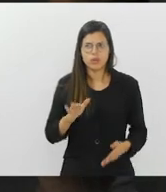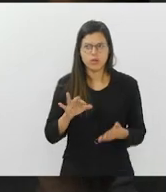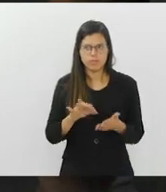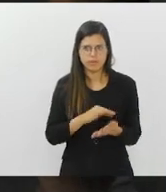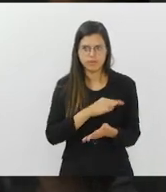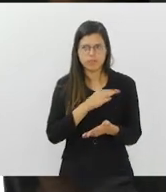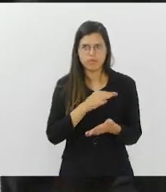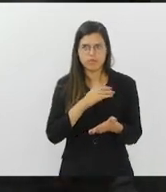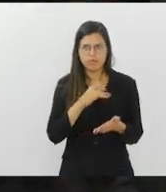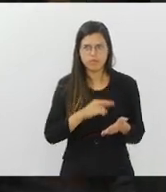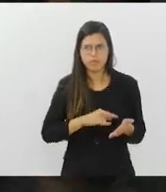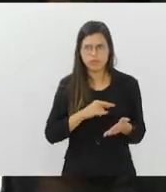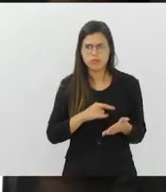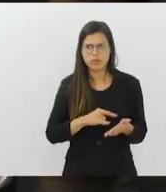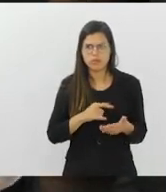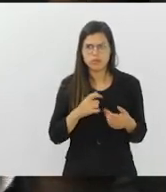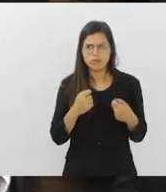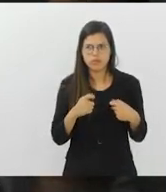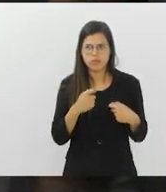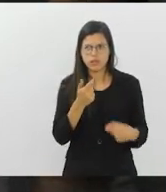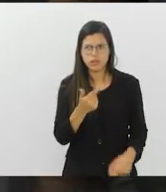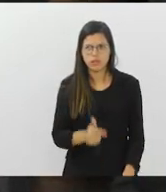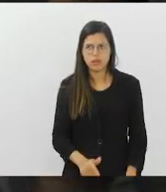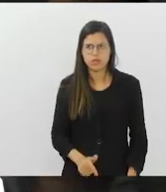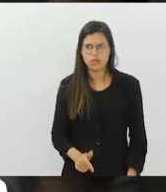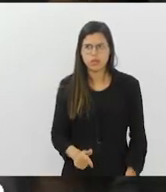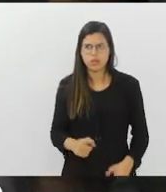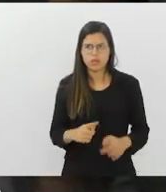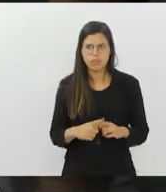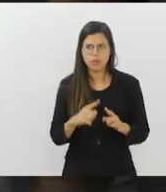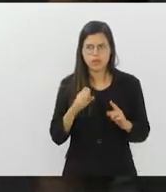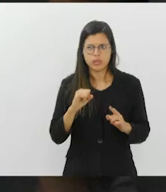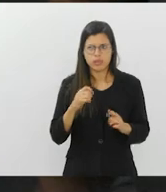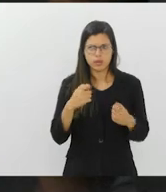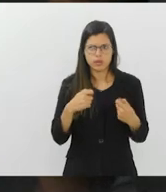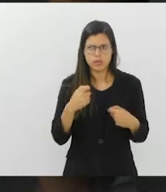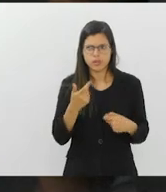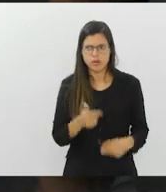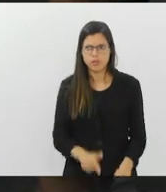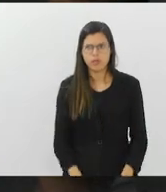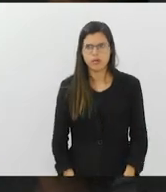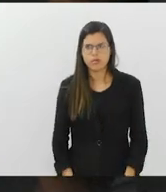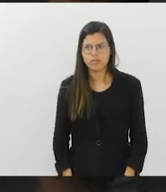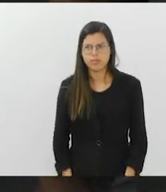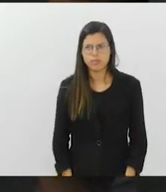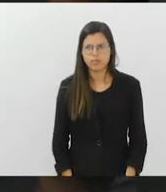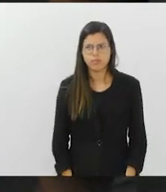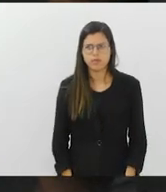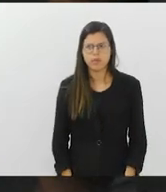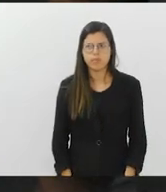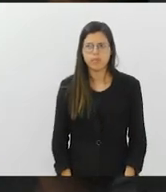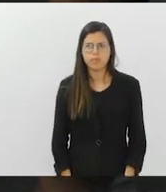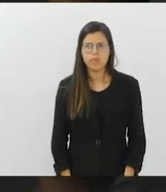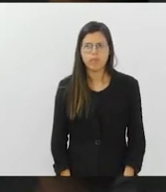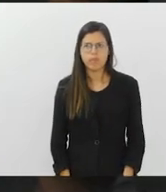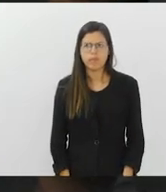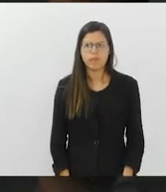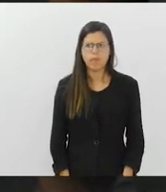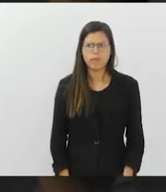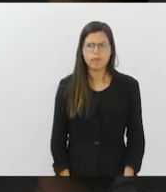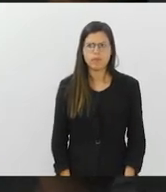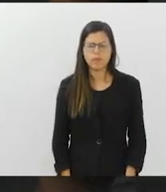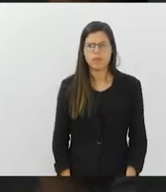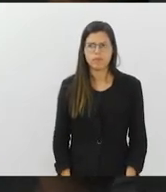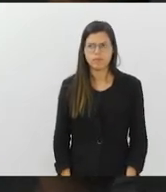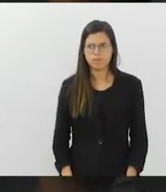ele, sem precisar repeti-lo, mas se for necessário, eu repetirei. Obrigado. Sem problema. Perfeito. Bom, primeiro,